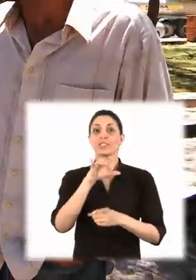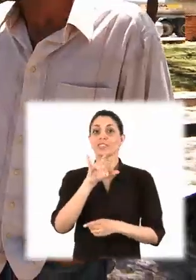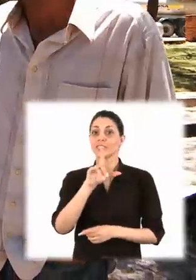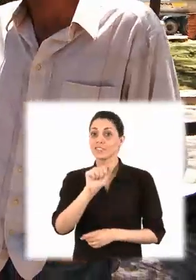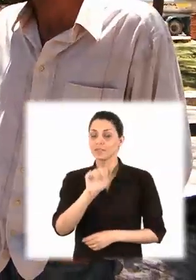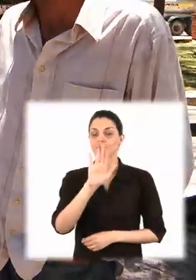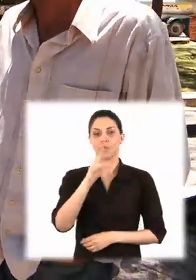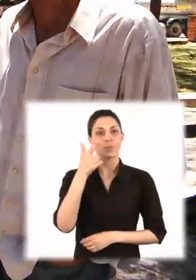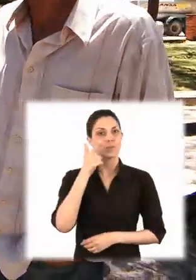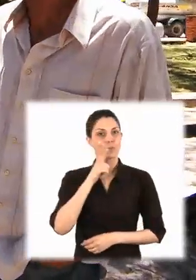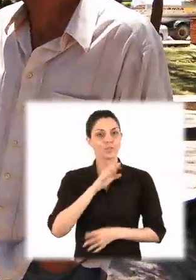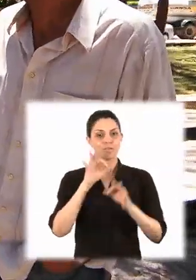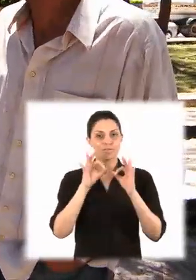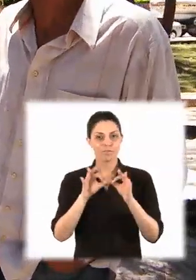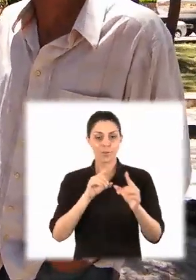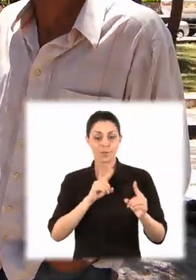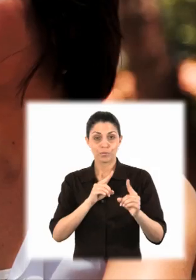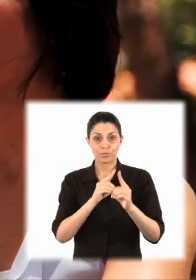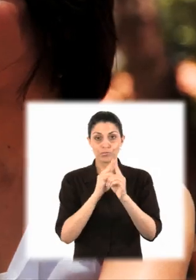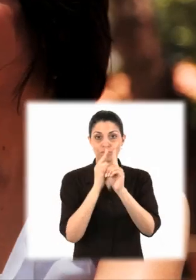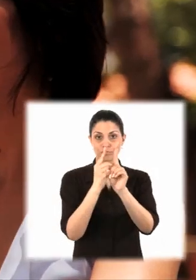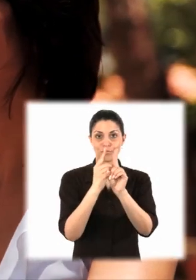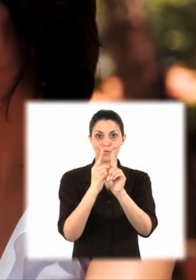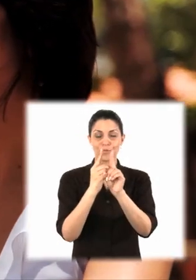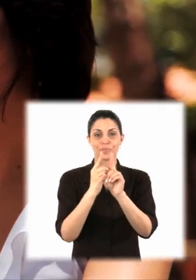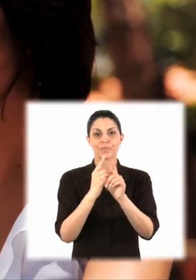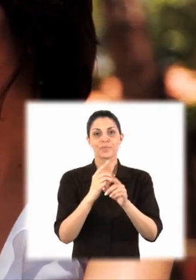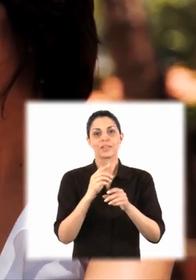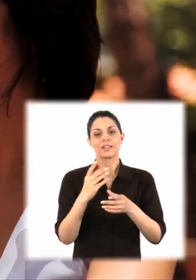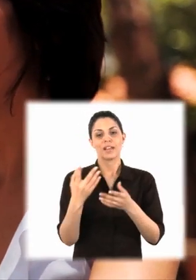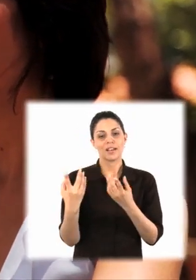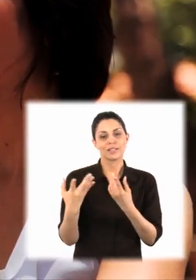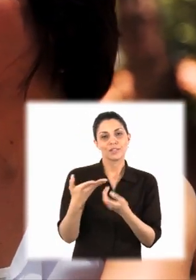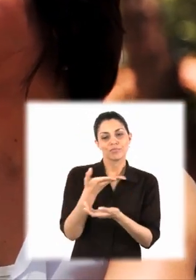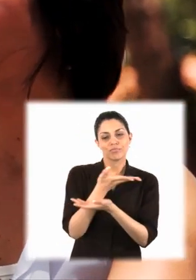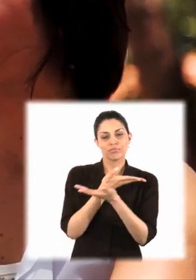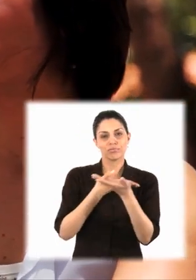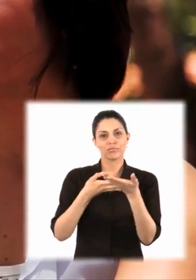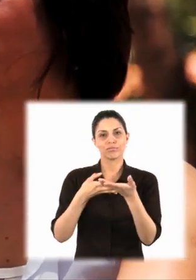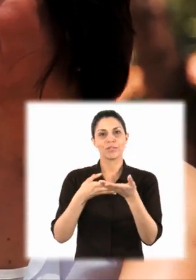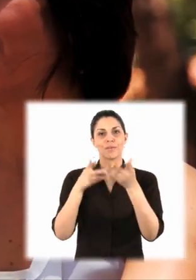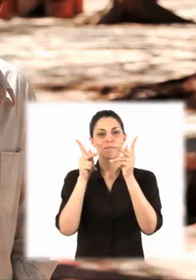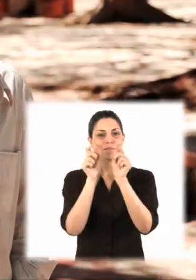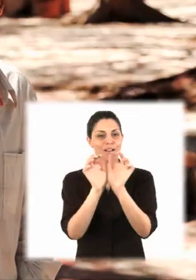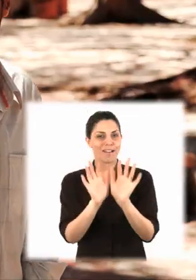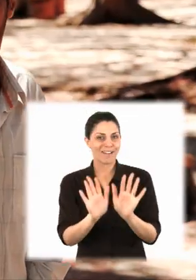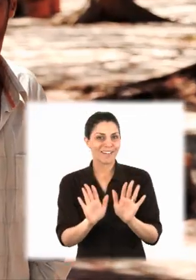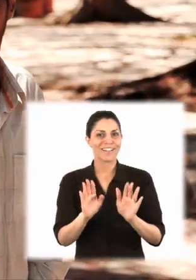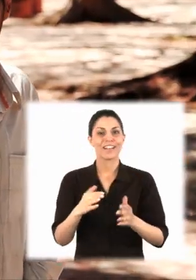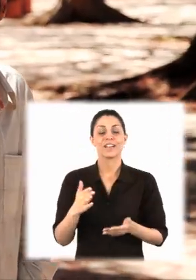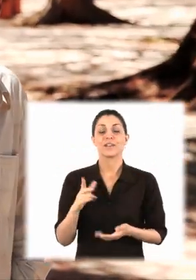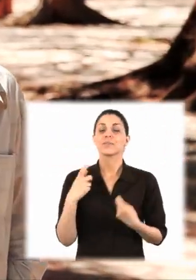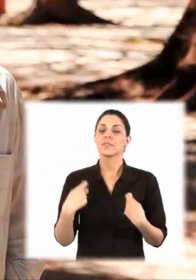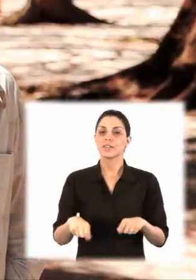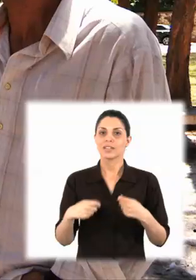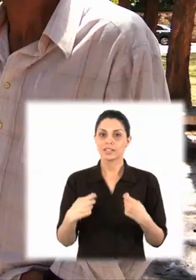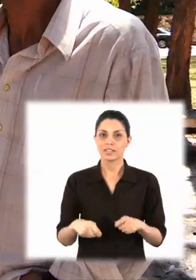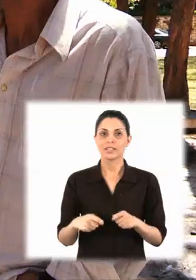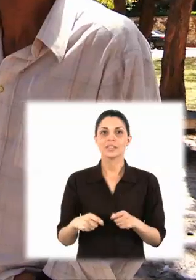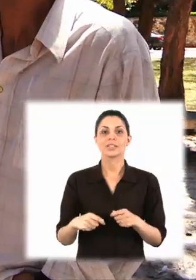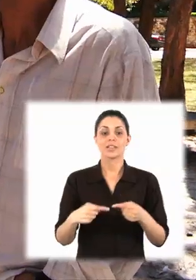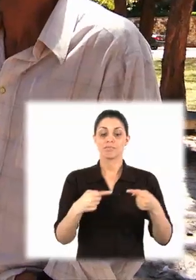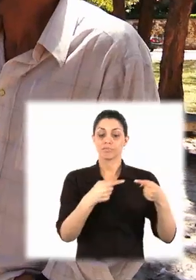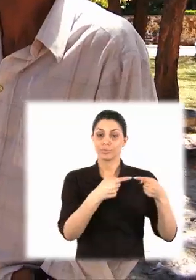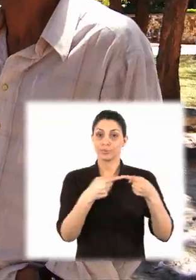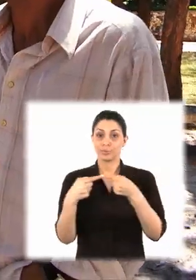Cira. Mas para ele conseguir se aproximar dela e chegar ali no círculo da reconciliação, ele precisa fazer a